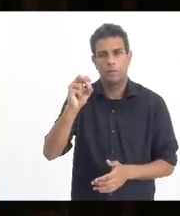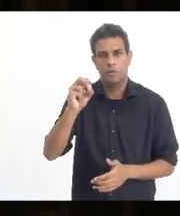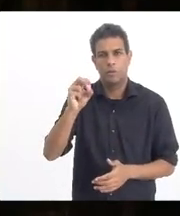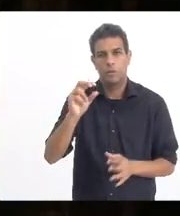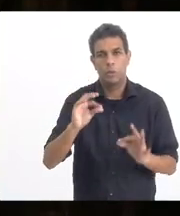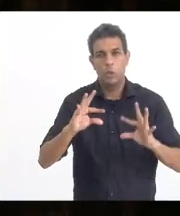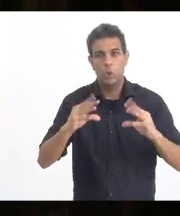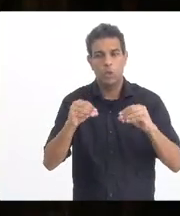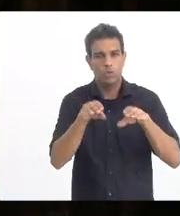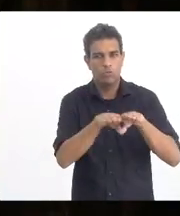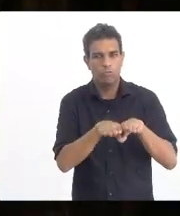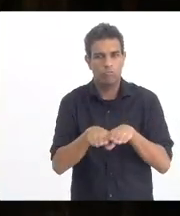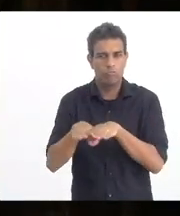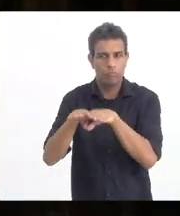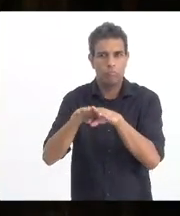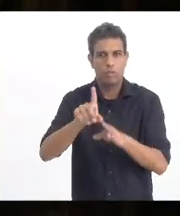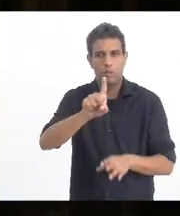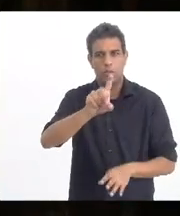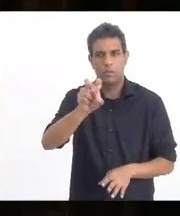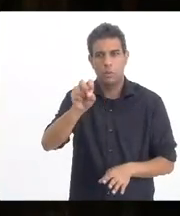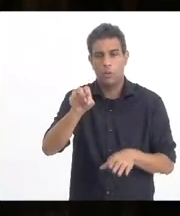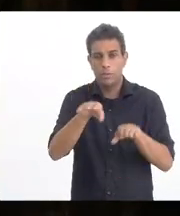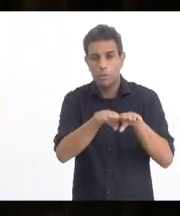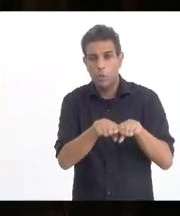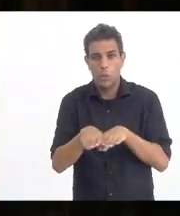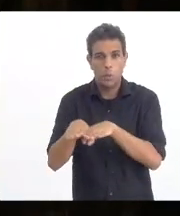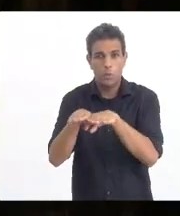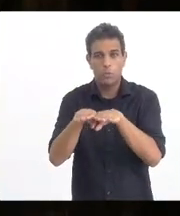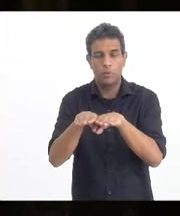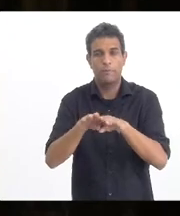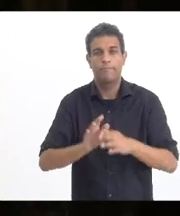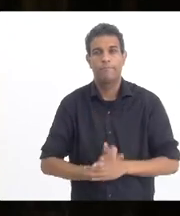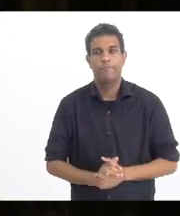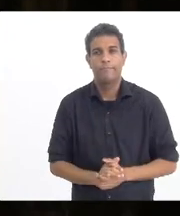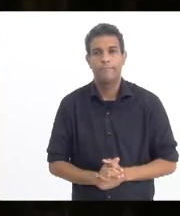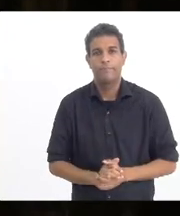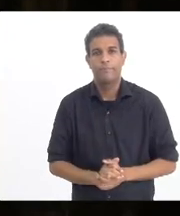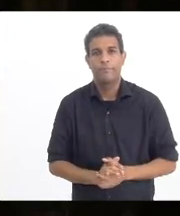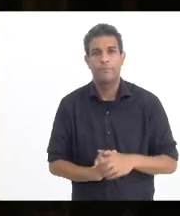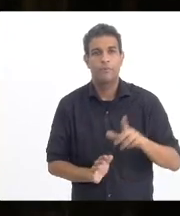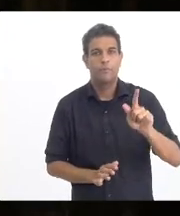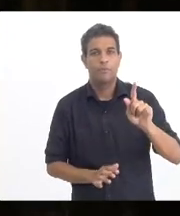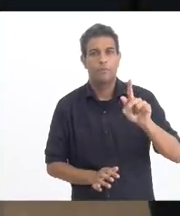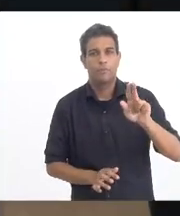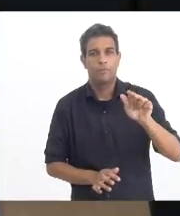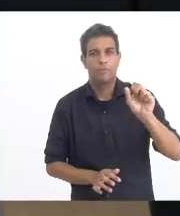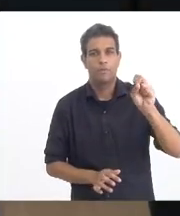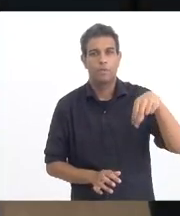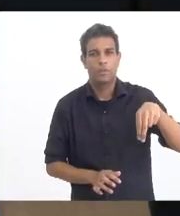para todos. 150 de grete para todos. E a GRAM de 80.